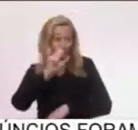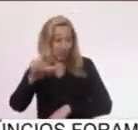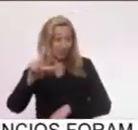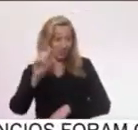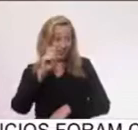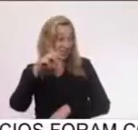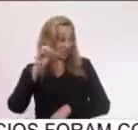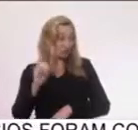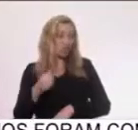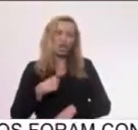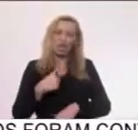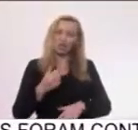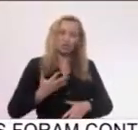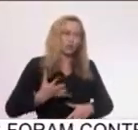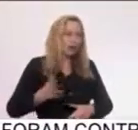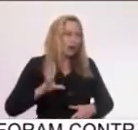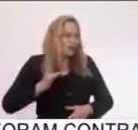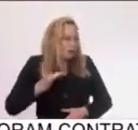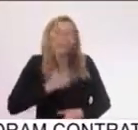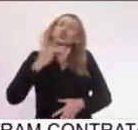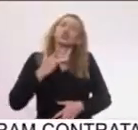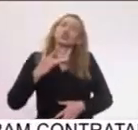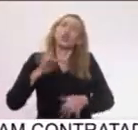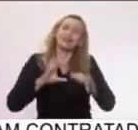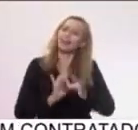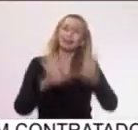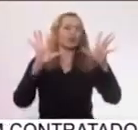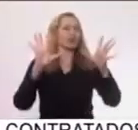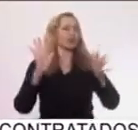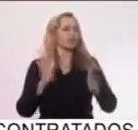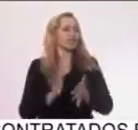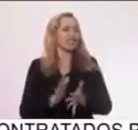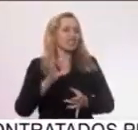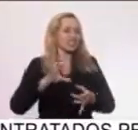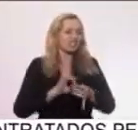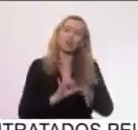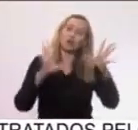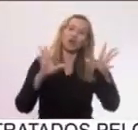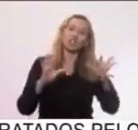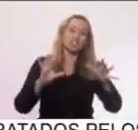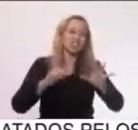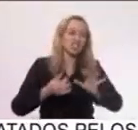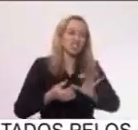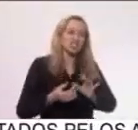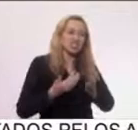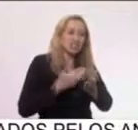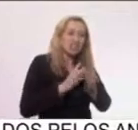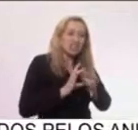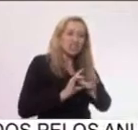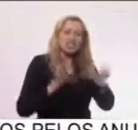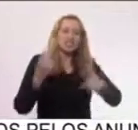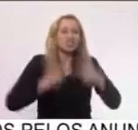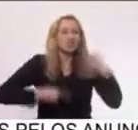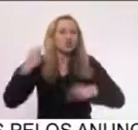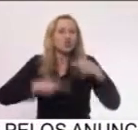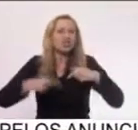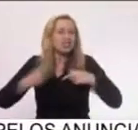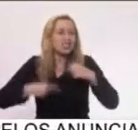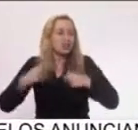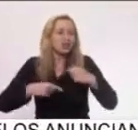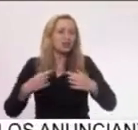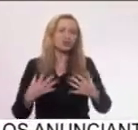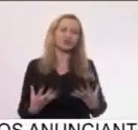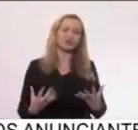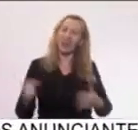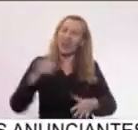sou um entusiasta apaixonado da democracia, democracia essa que permite essas discussões acaloradas aqui